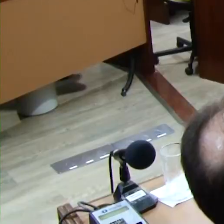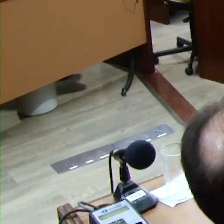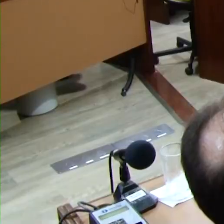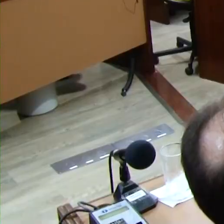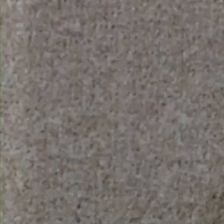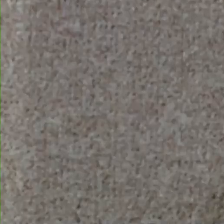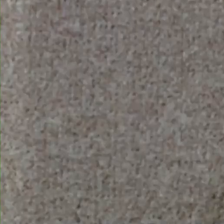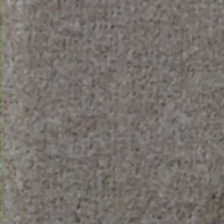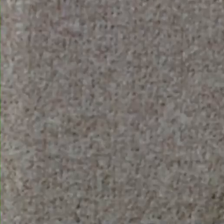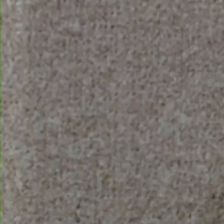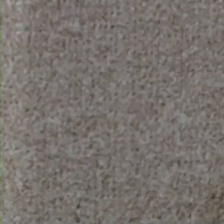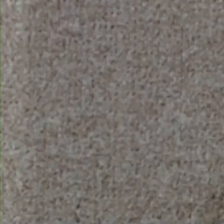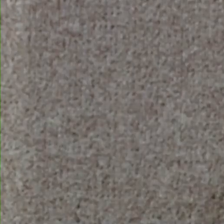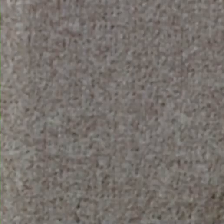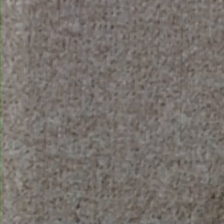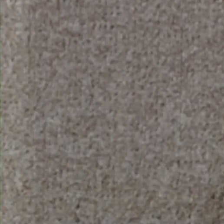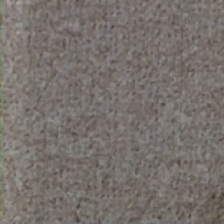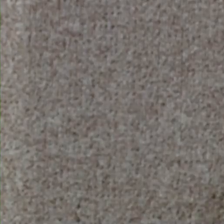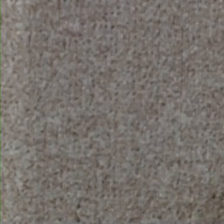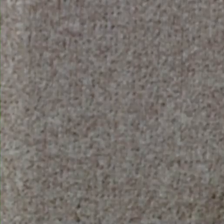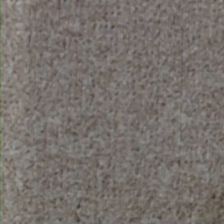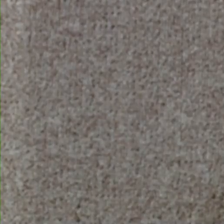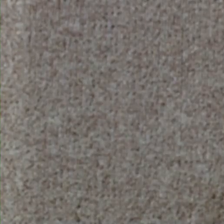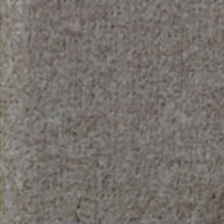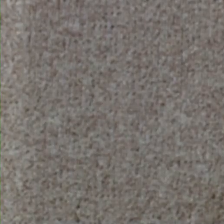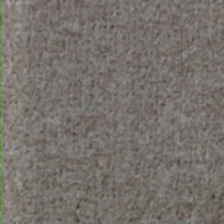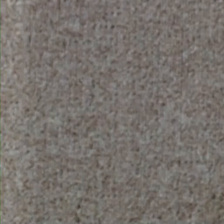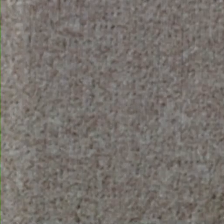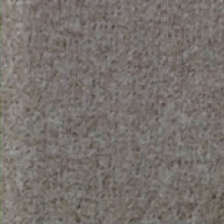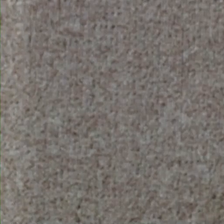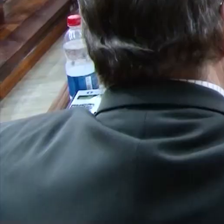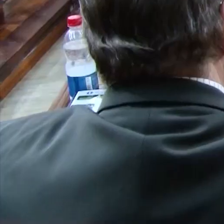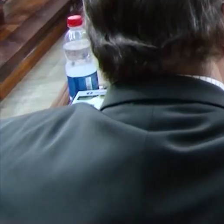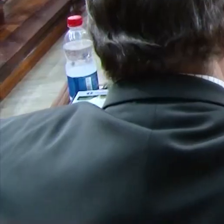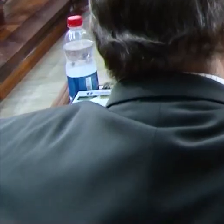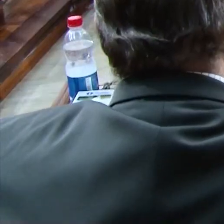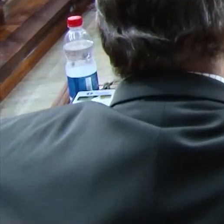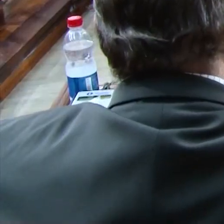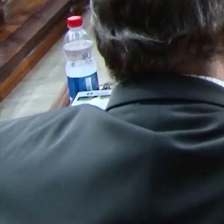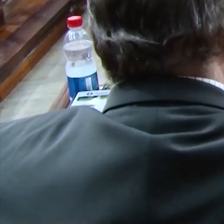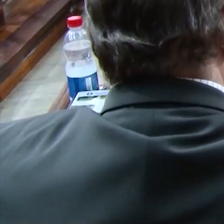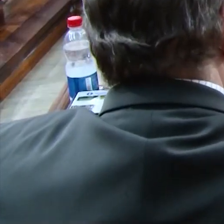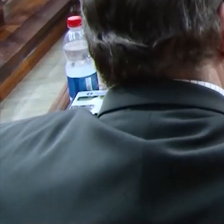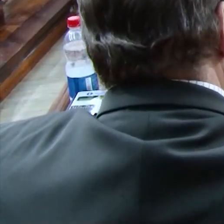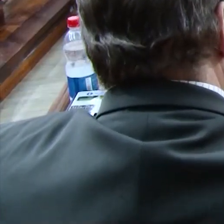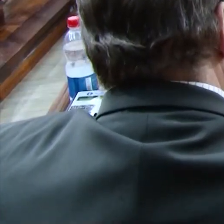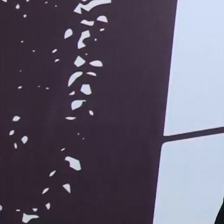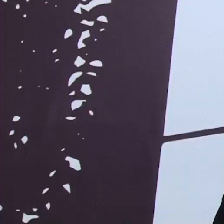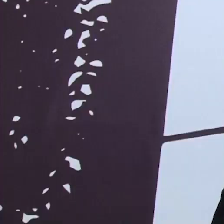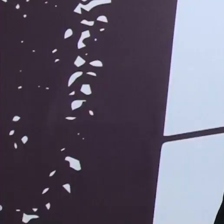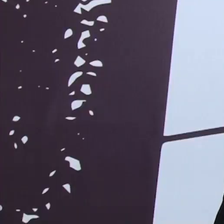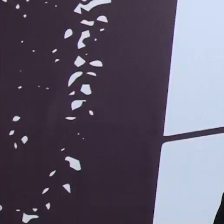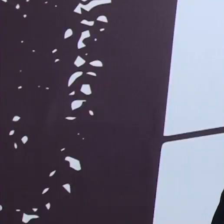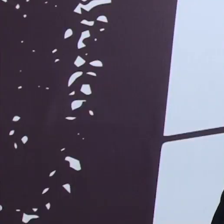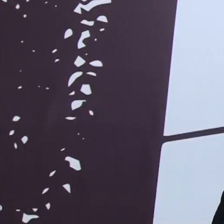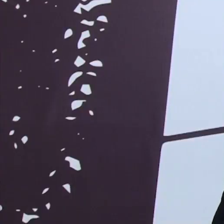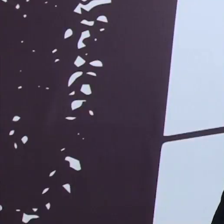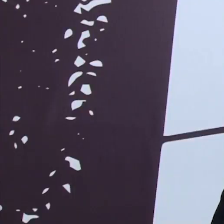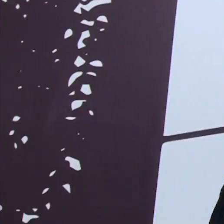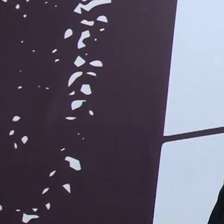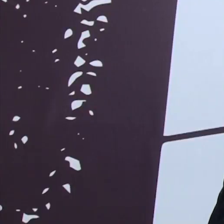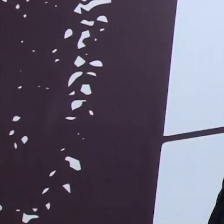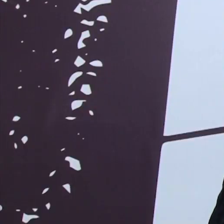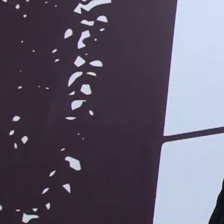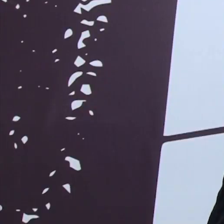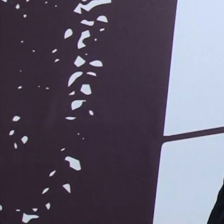patrimônios históricos. Isabela é a 18ª mulher a ocupar uma cadeira no maior parlamento do estado. Eu vejo uma